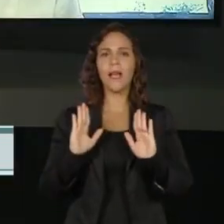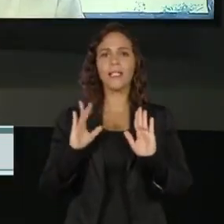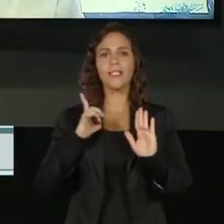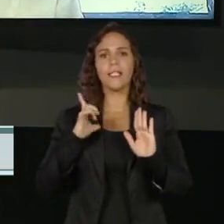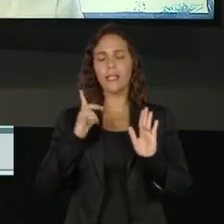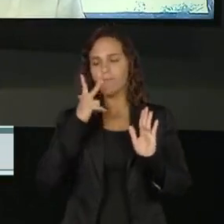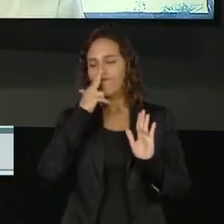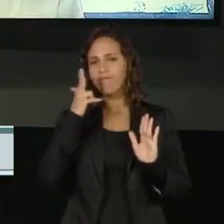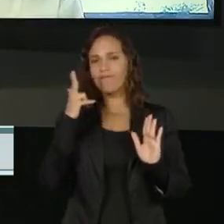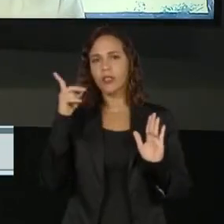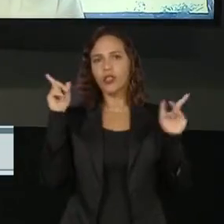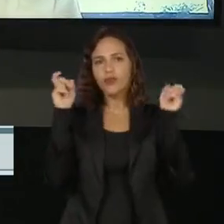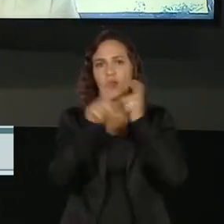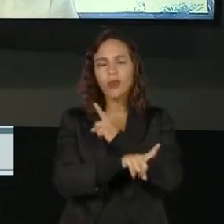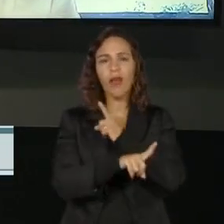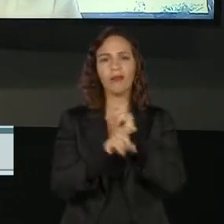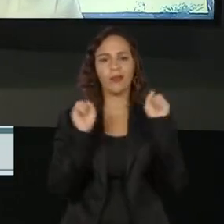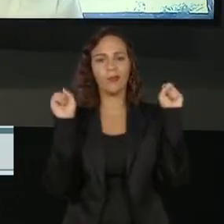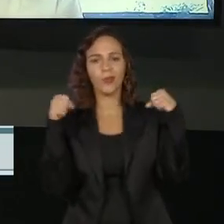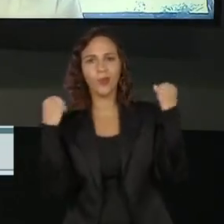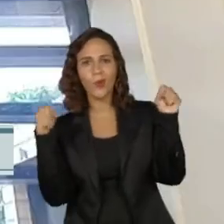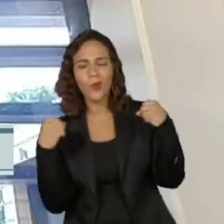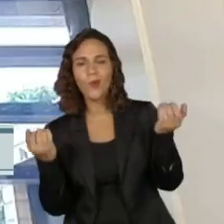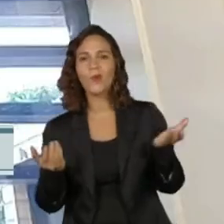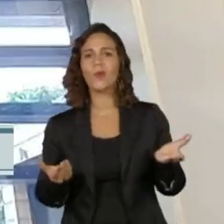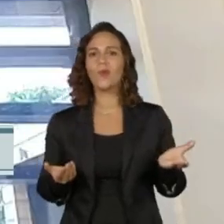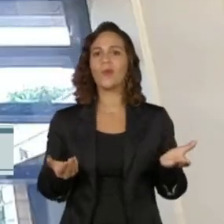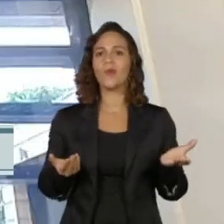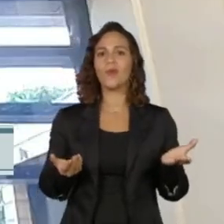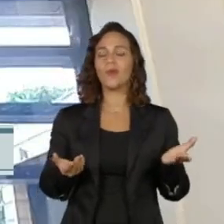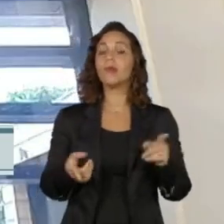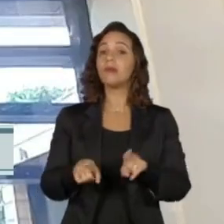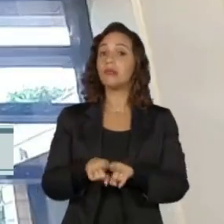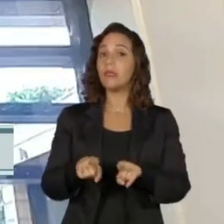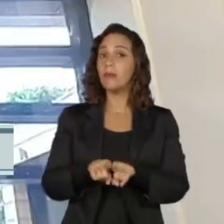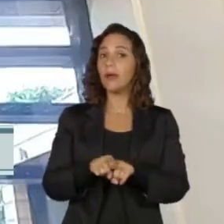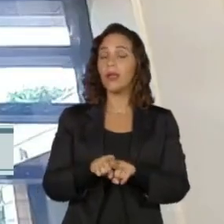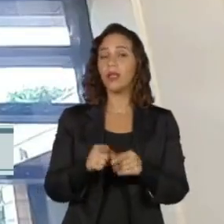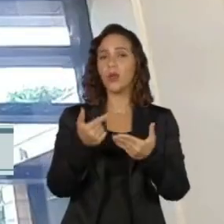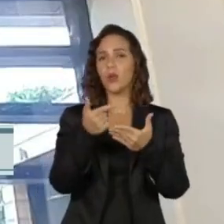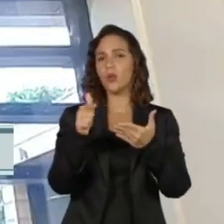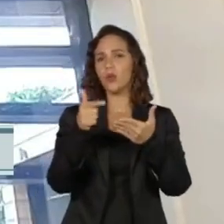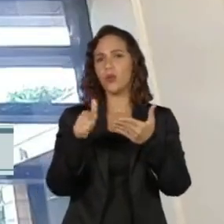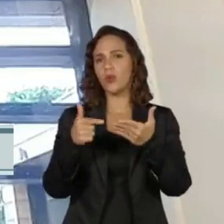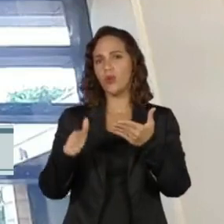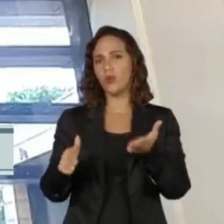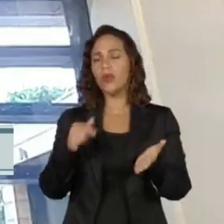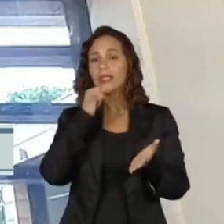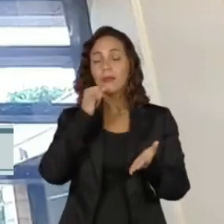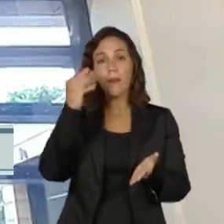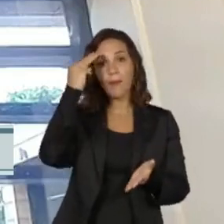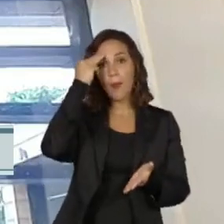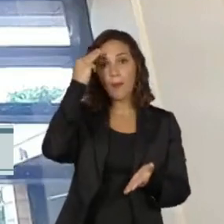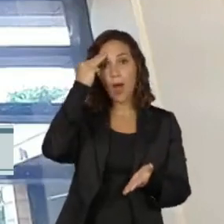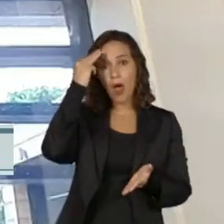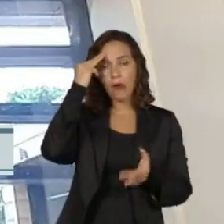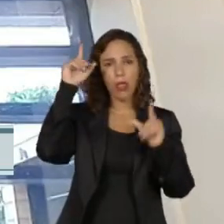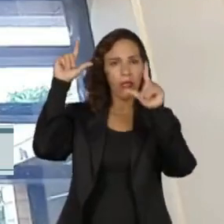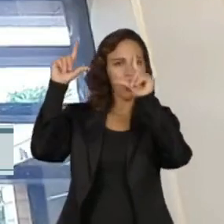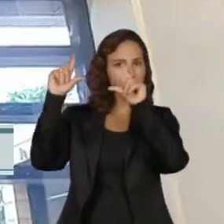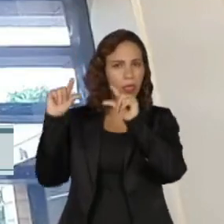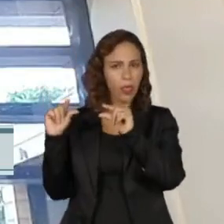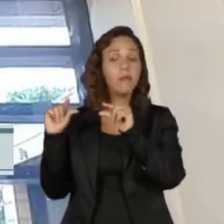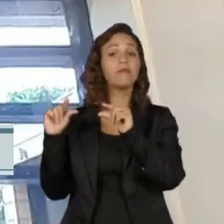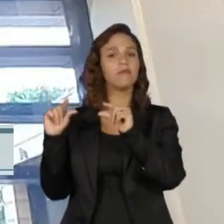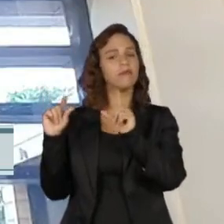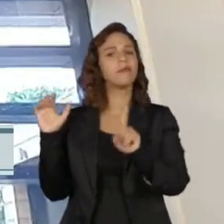algumas dificuldades, né, motoras, algumas dificuldades muitas vezes de outros aspectos, como, por exemplo, a memória, e tudo isso